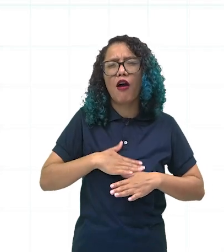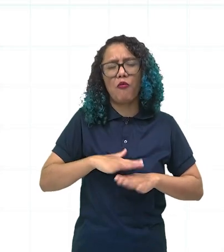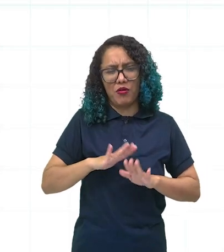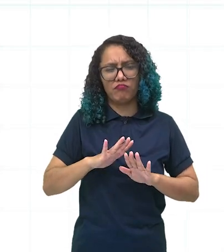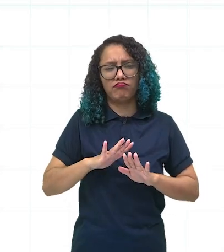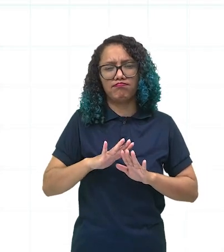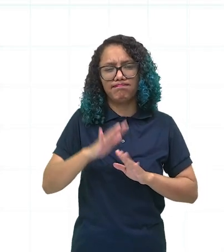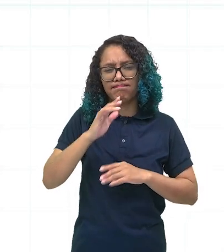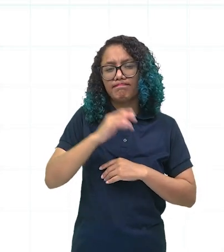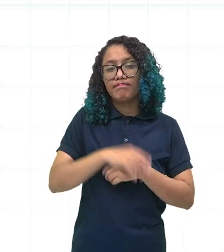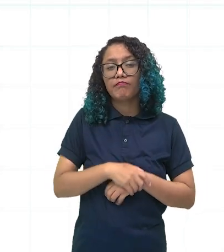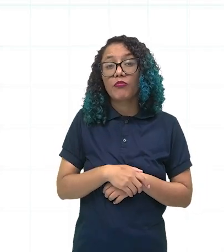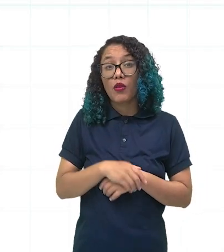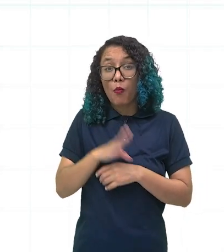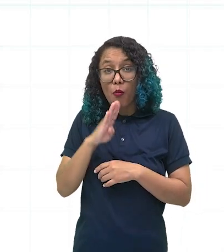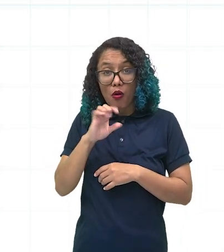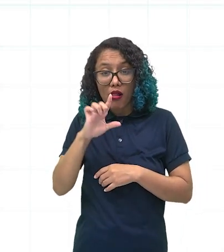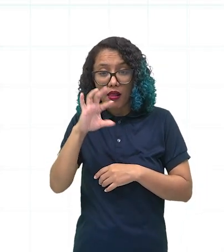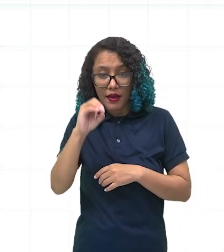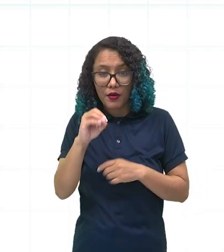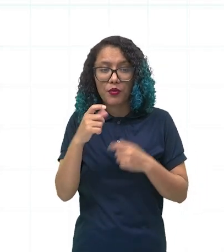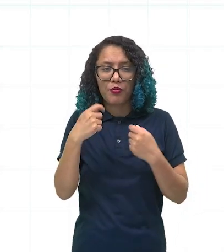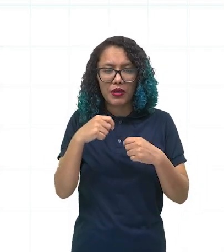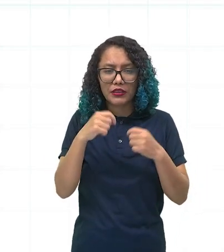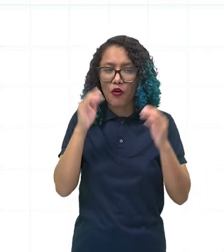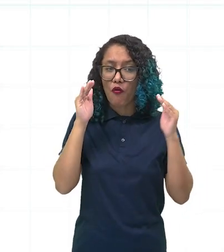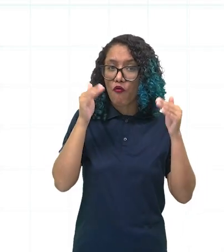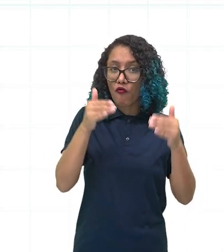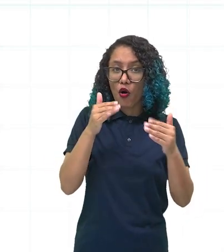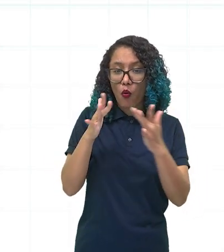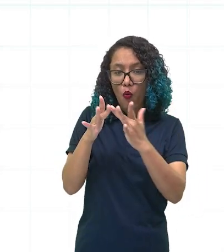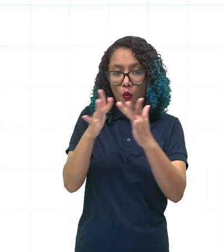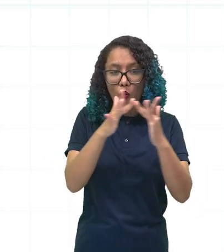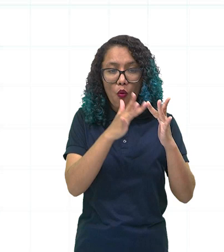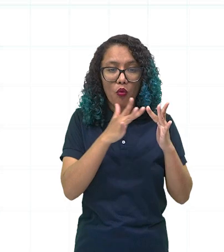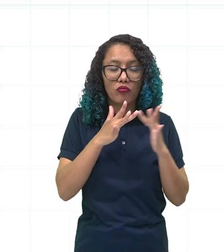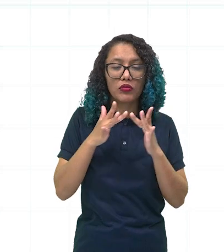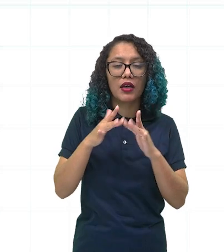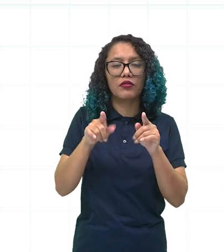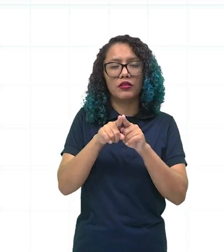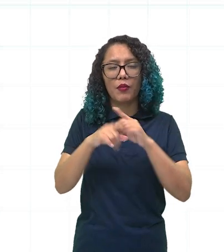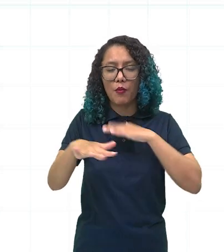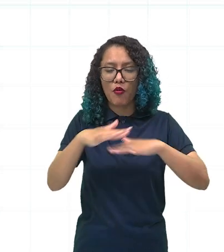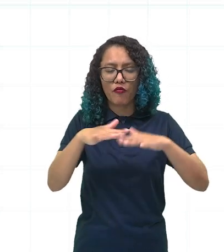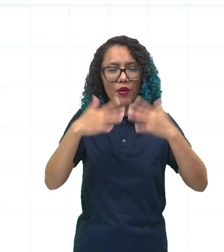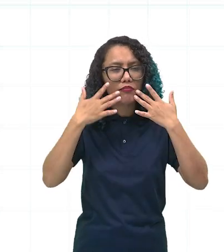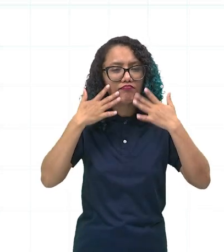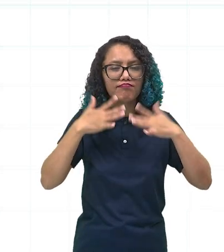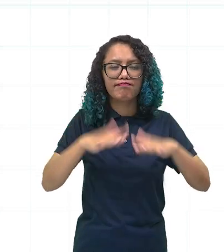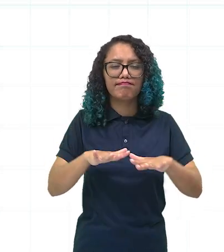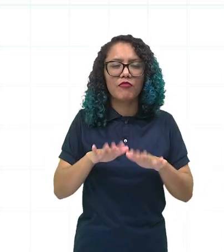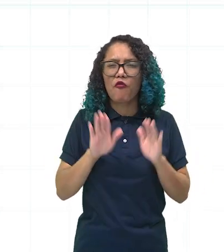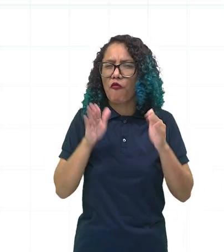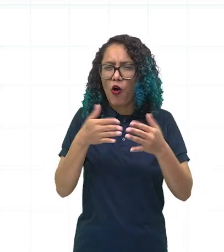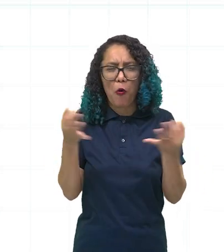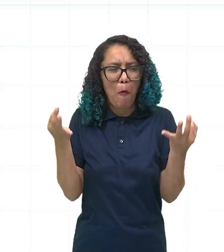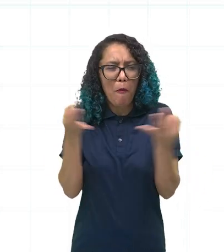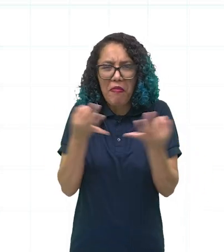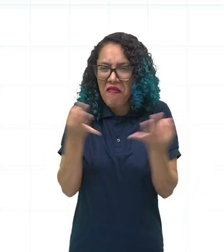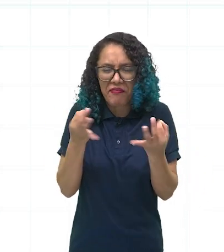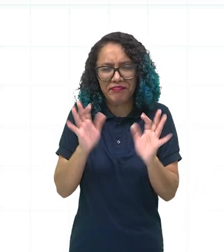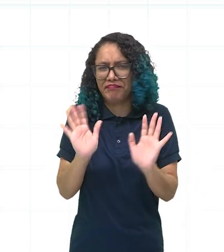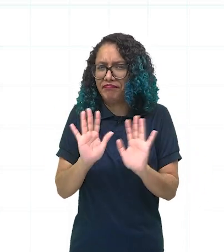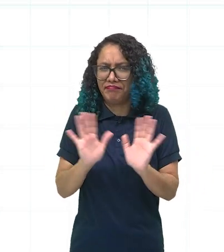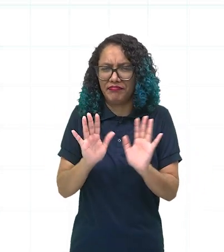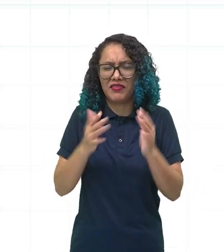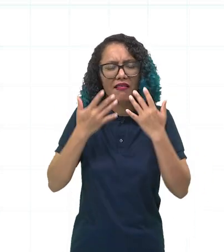bolero, o foco está na conexão e na fluidez dos movimentos, não em ser perfeito.